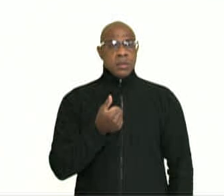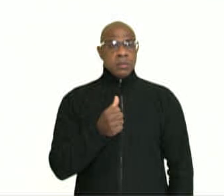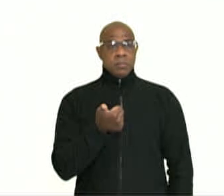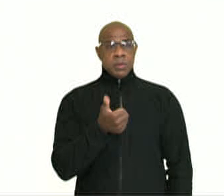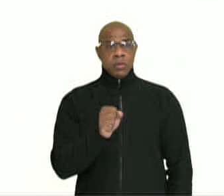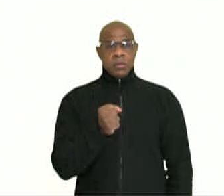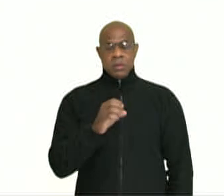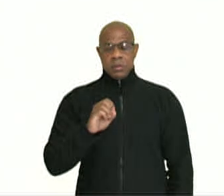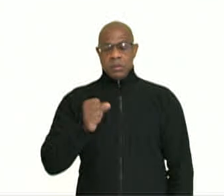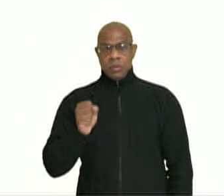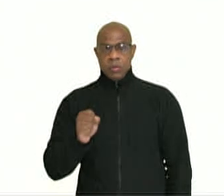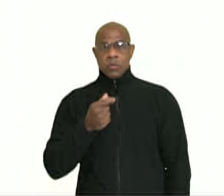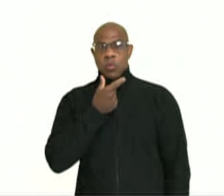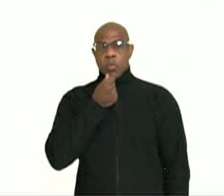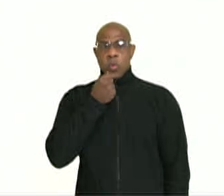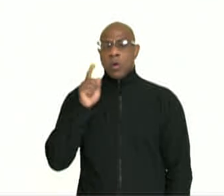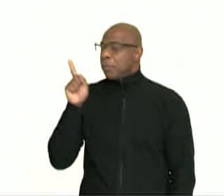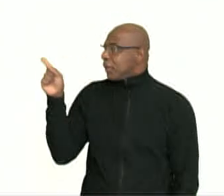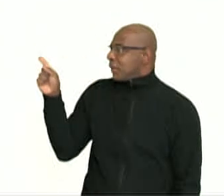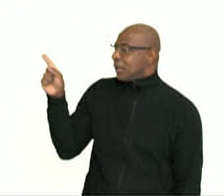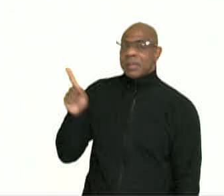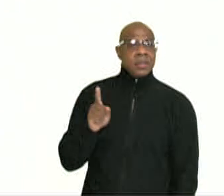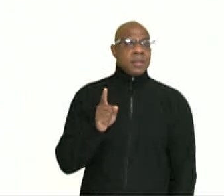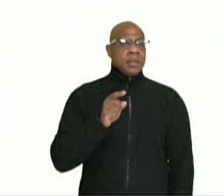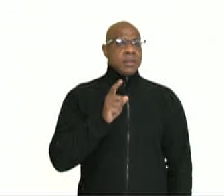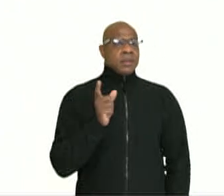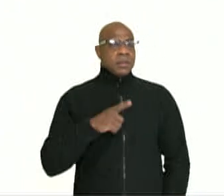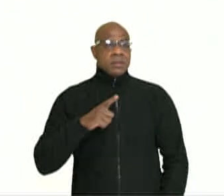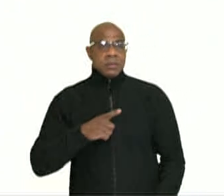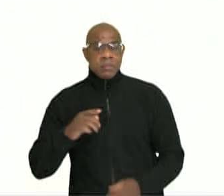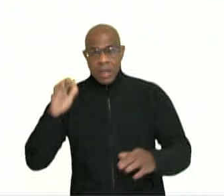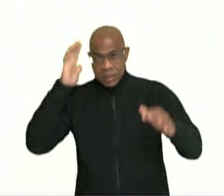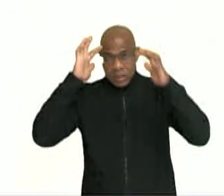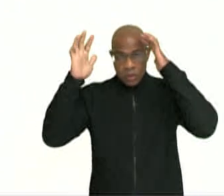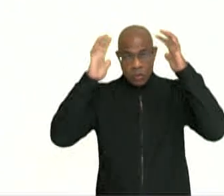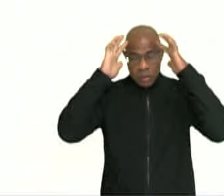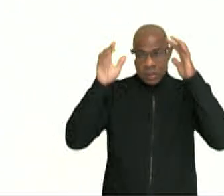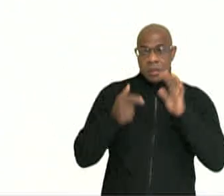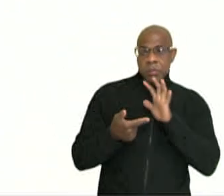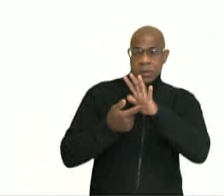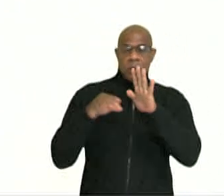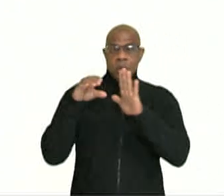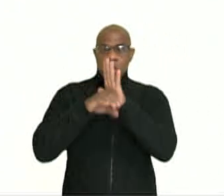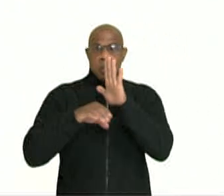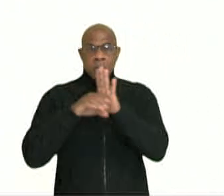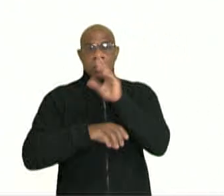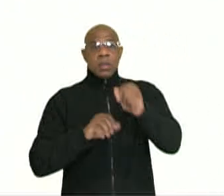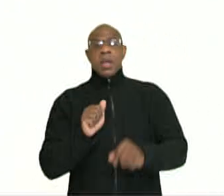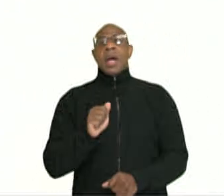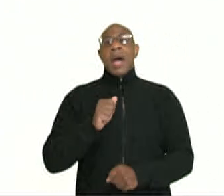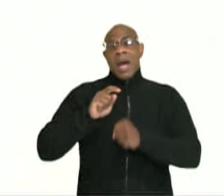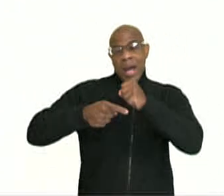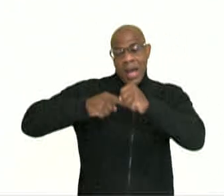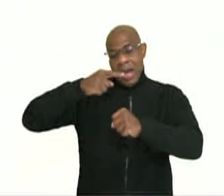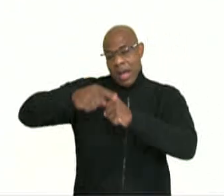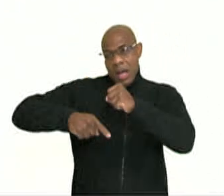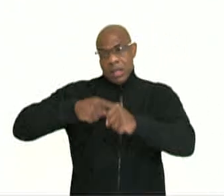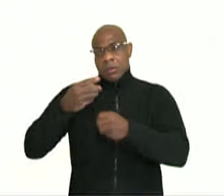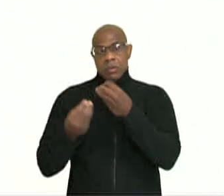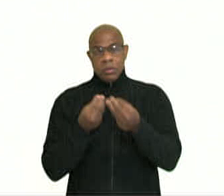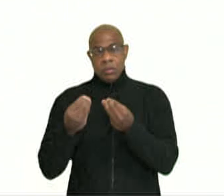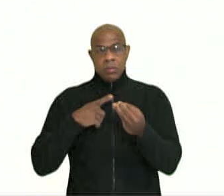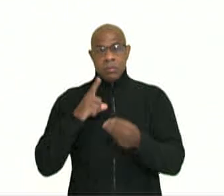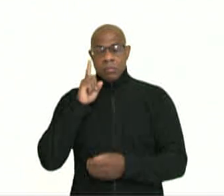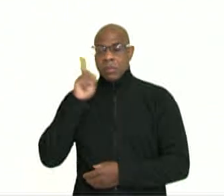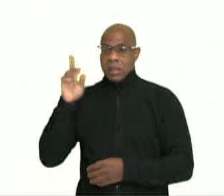John Dalton, que propôs a sua teoria atômica, colocando pela primeira vez o conceito de átomo. A partir do pioneirismo de Dalton,